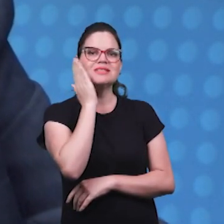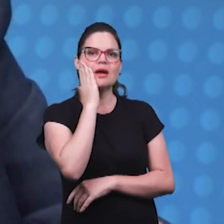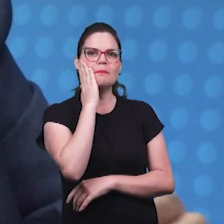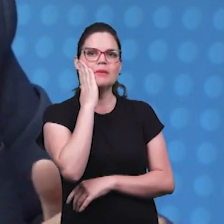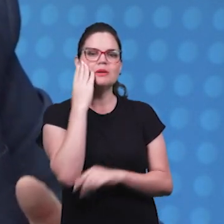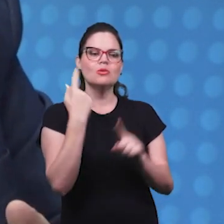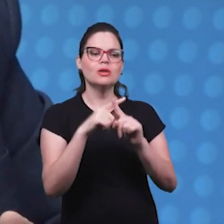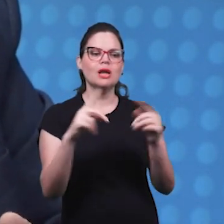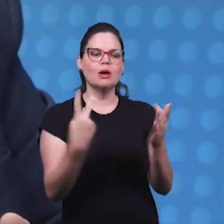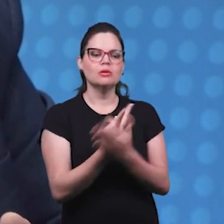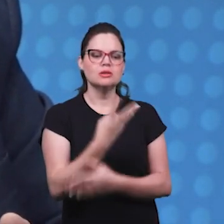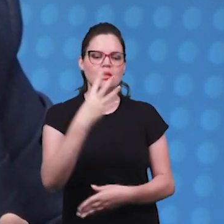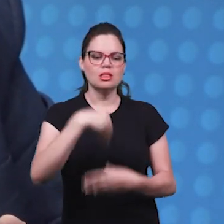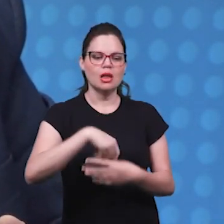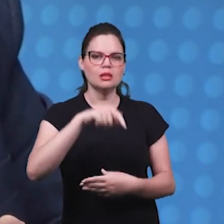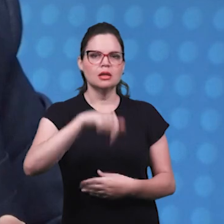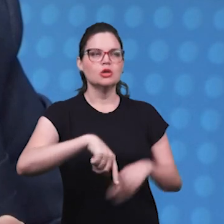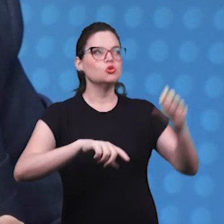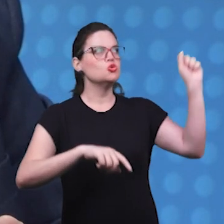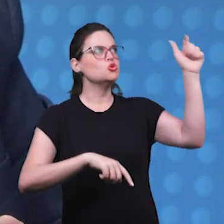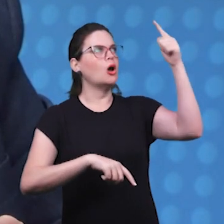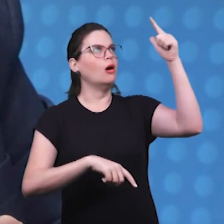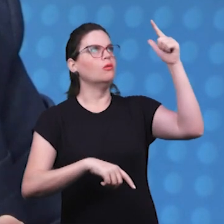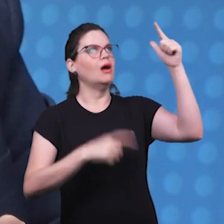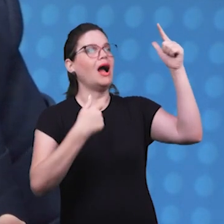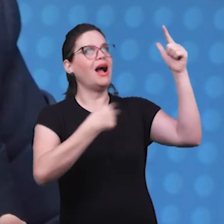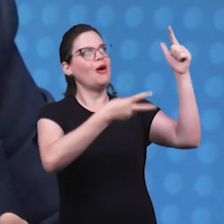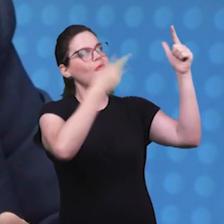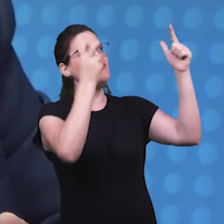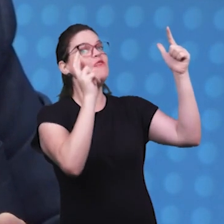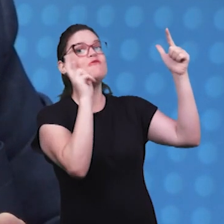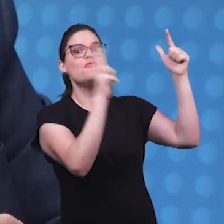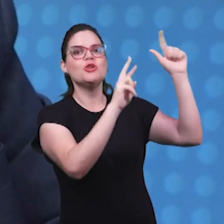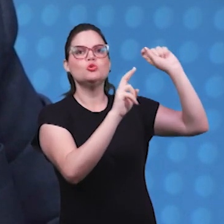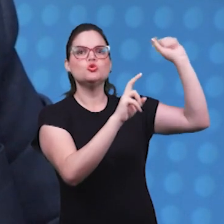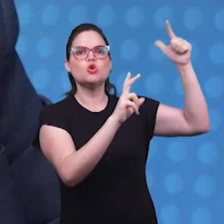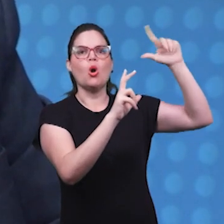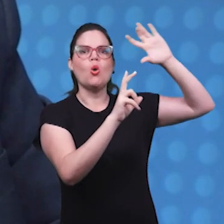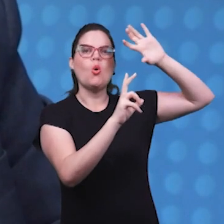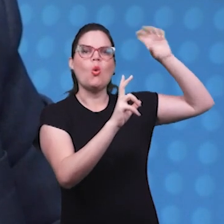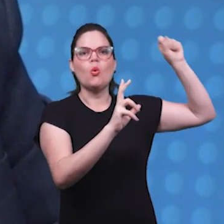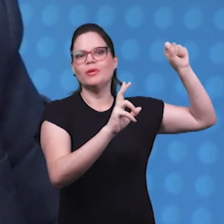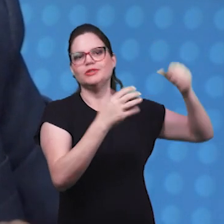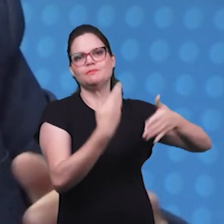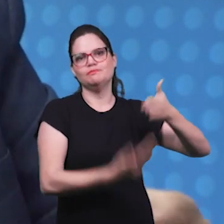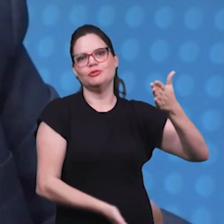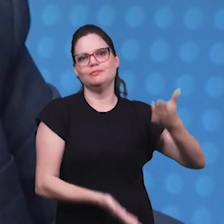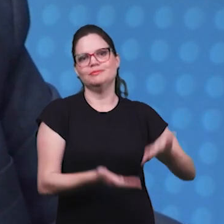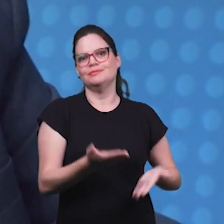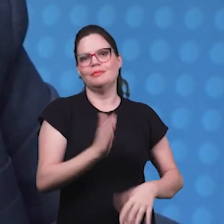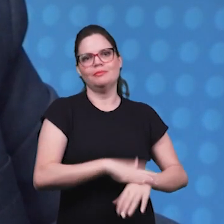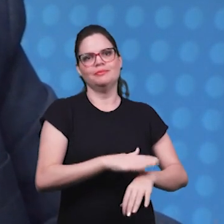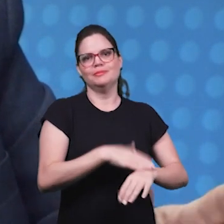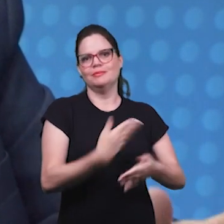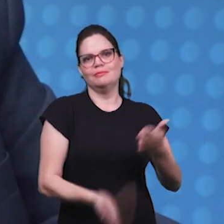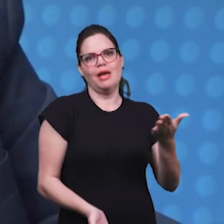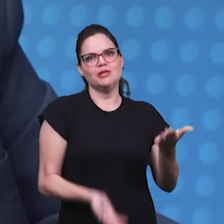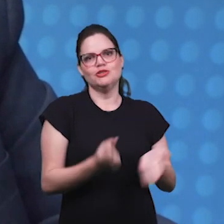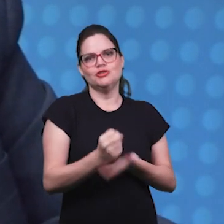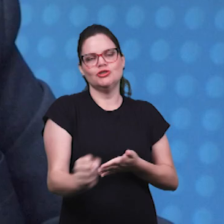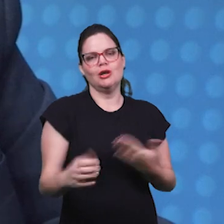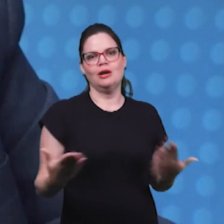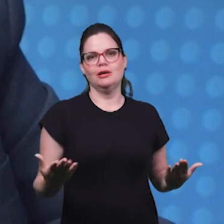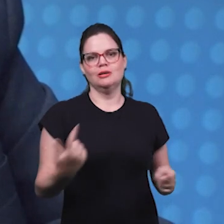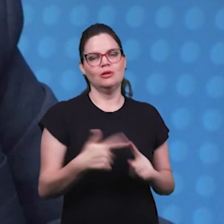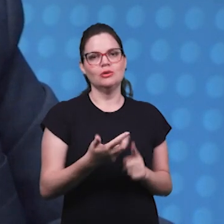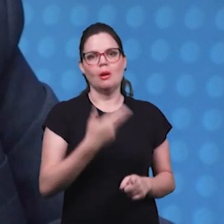O toque da primeira, da segunda e da terceira trombeta, nós tomamos conhecimento pelo seu efeito na obra criadora, como nós vimos aqui em